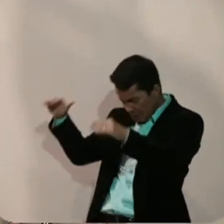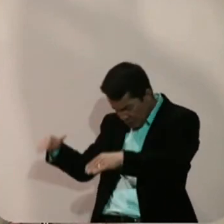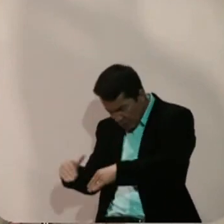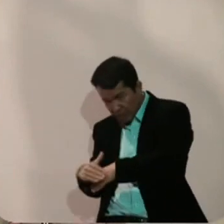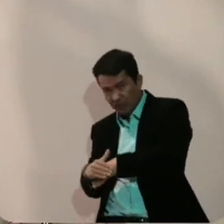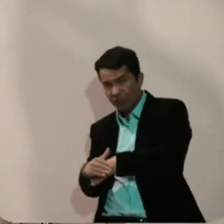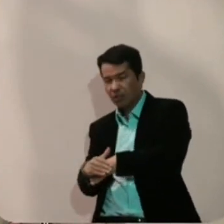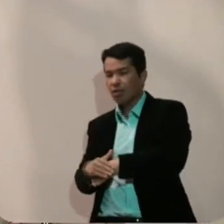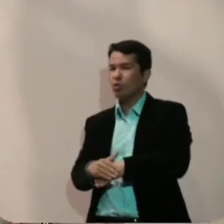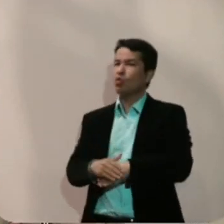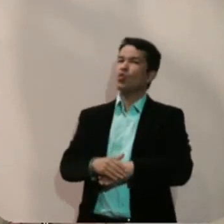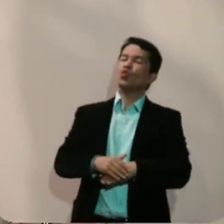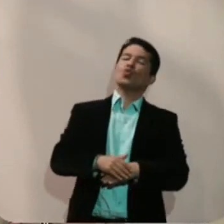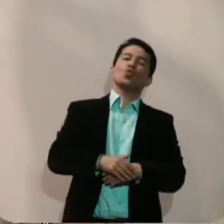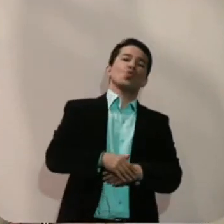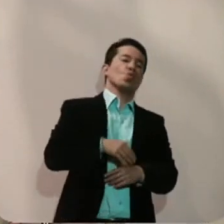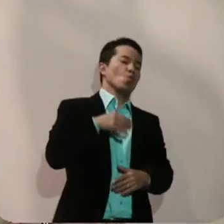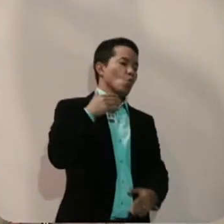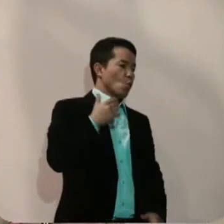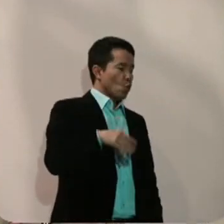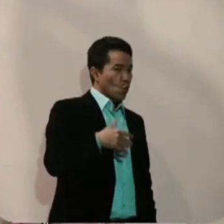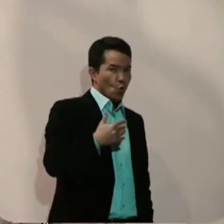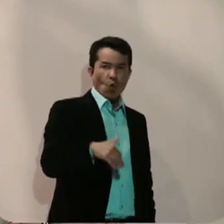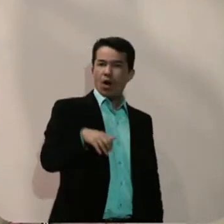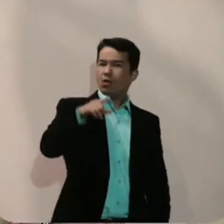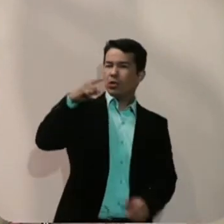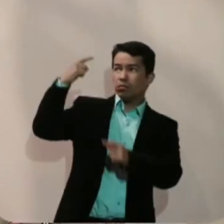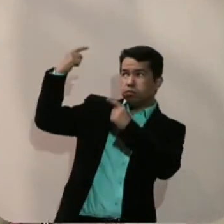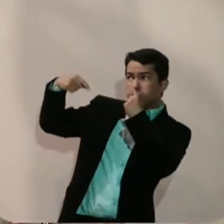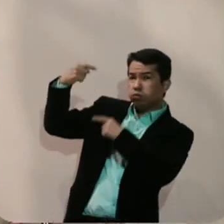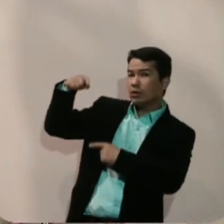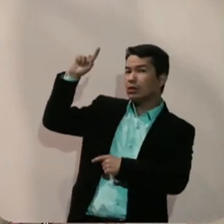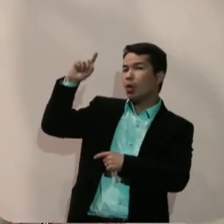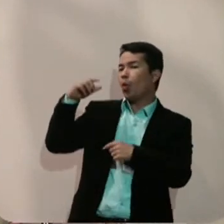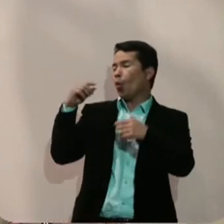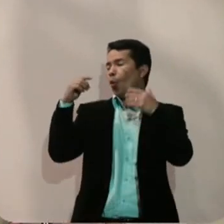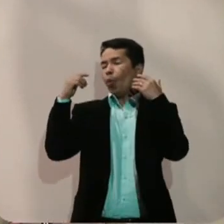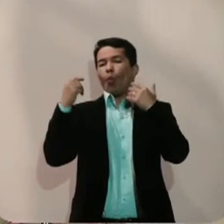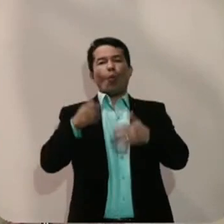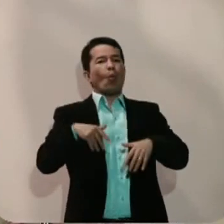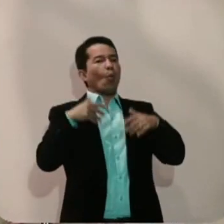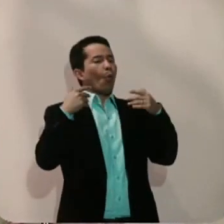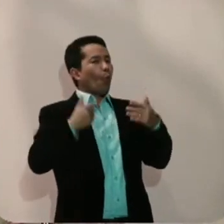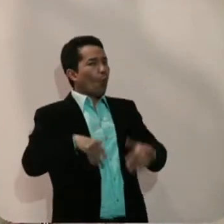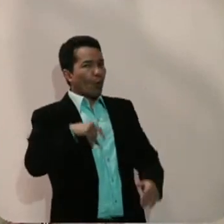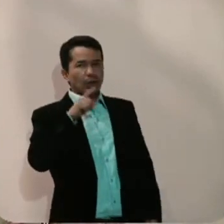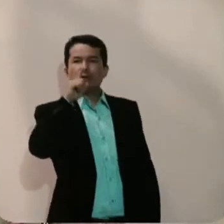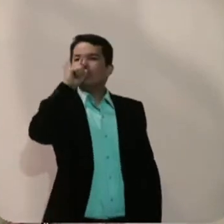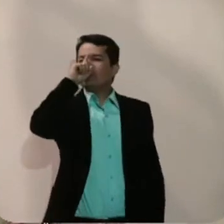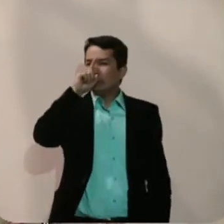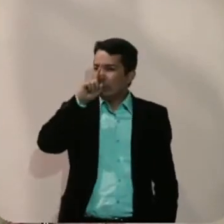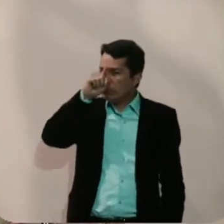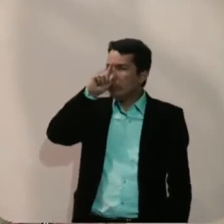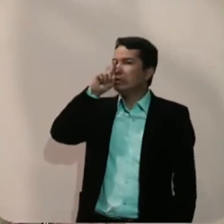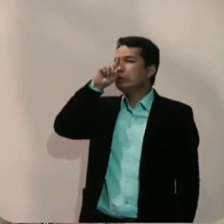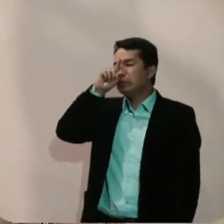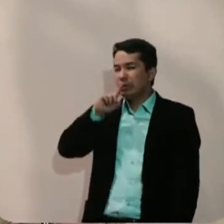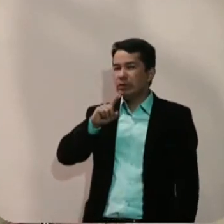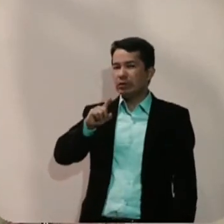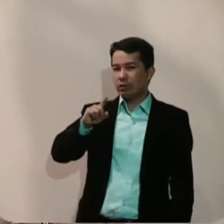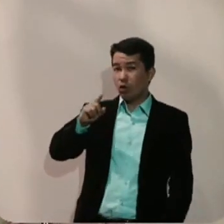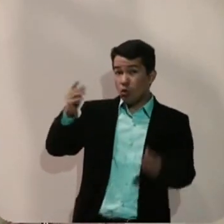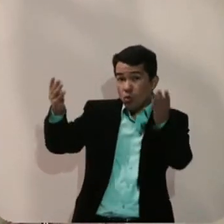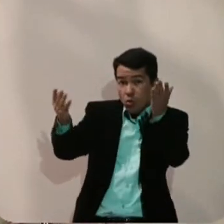juízo, não lute contra o Espírito Santo. Se o Espírito de Deus está falando com você hoje, é dia de você